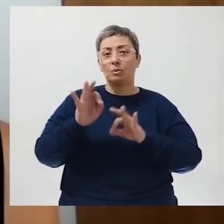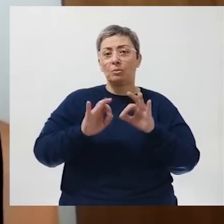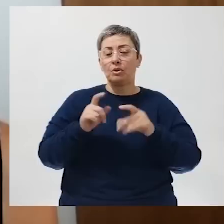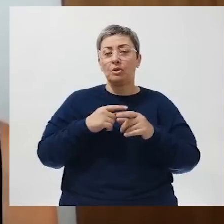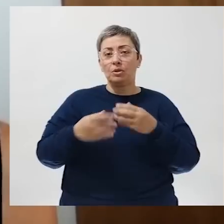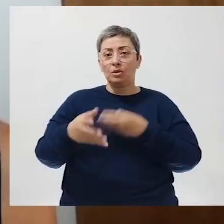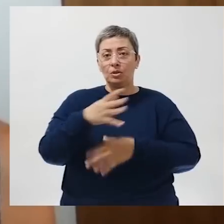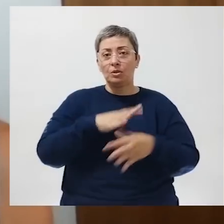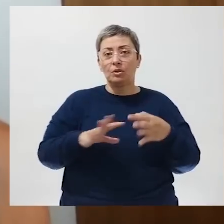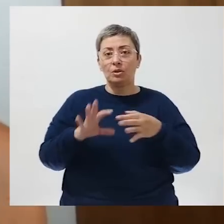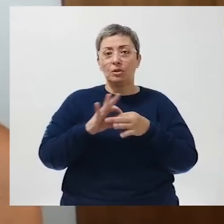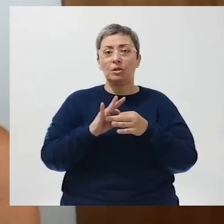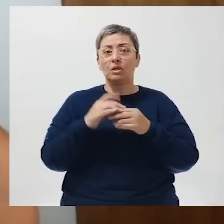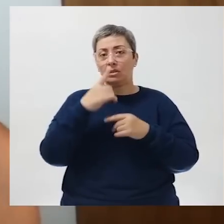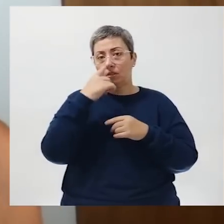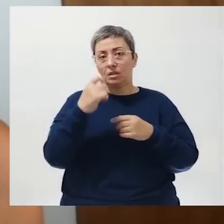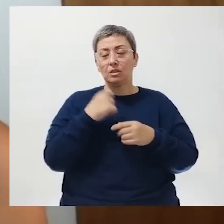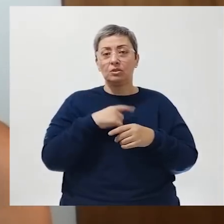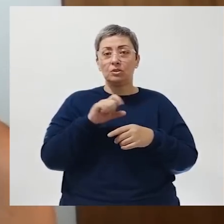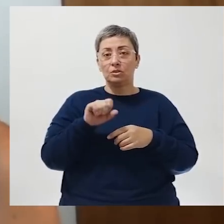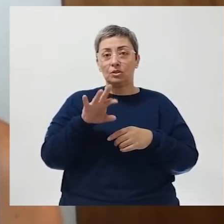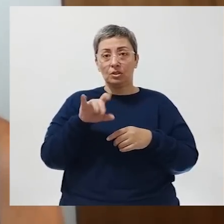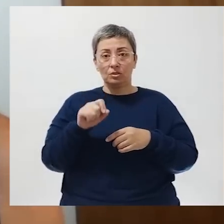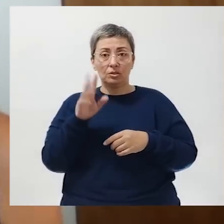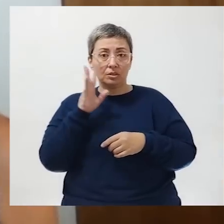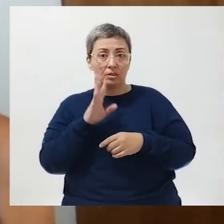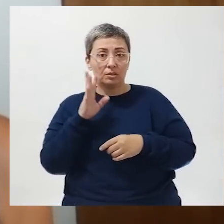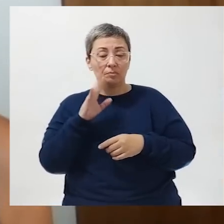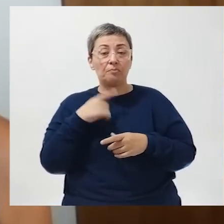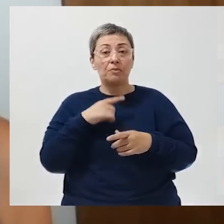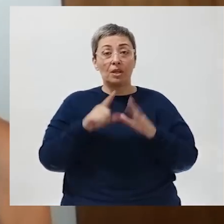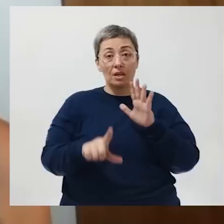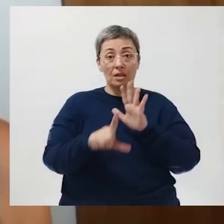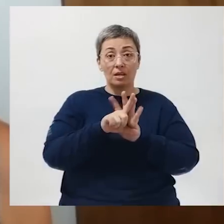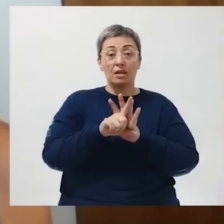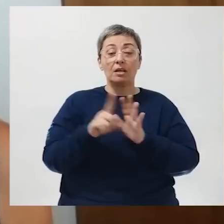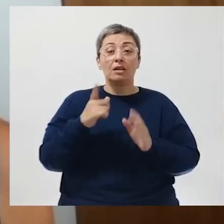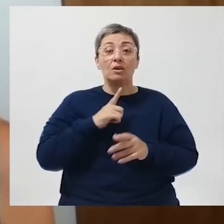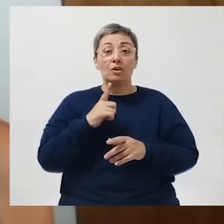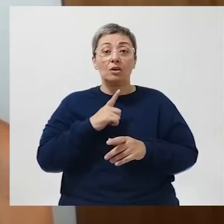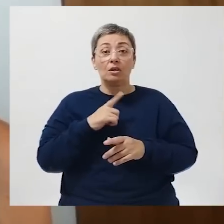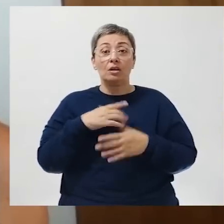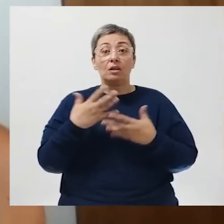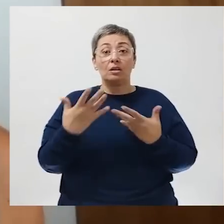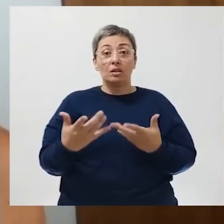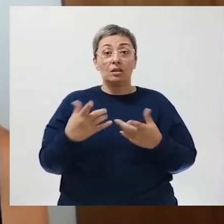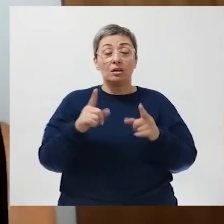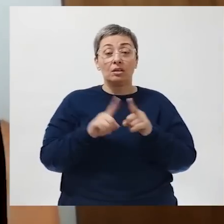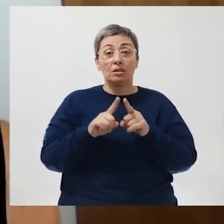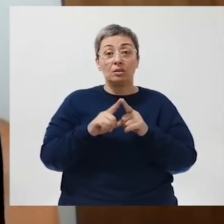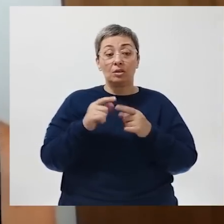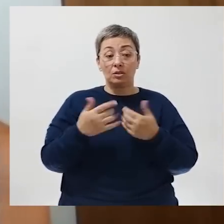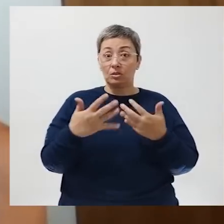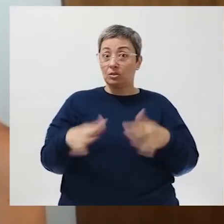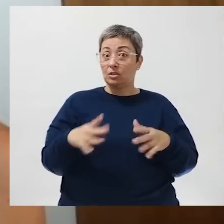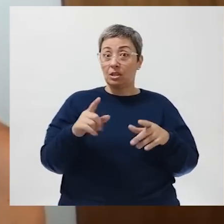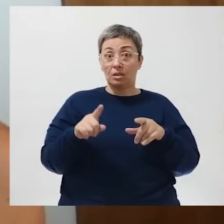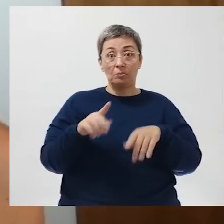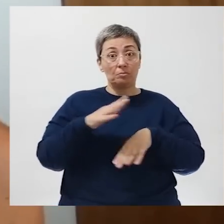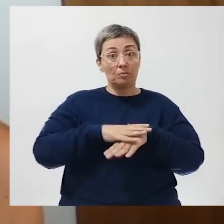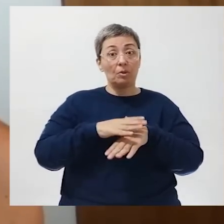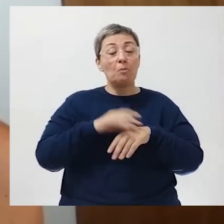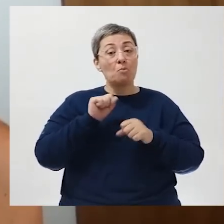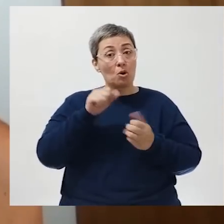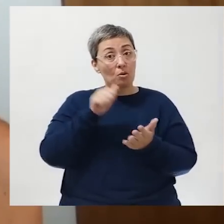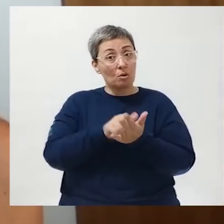Gestão Integrada dos Resíduos Sólidos. Legal, né? Essa lei, ela existe e quem não fizer a sua parte